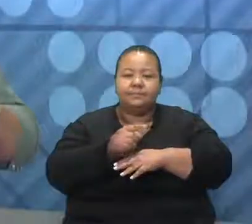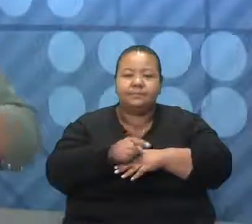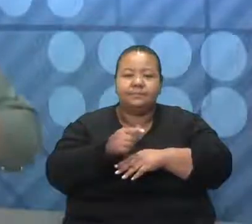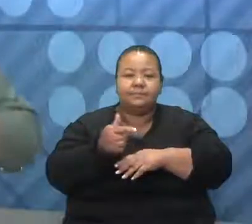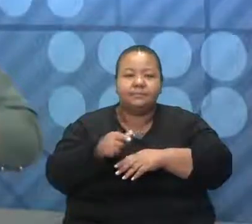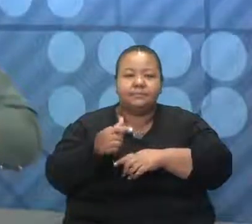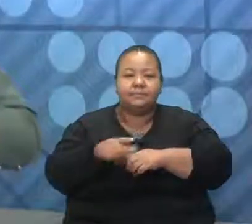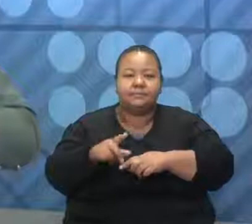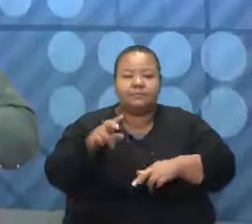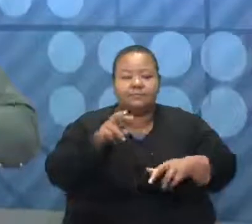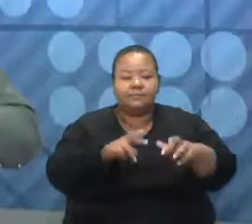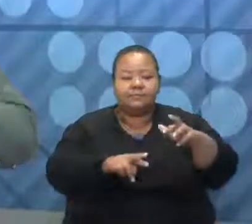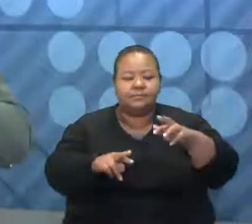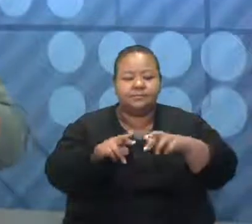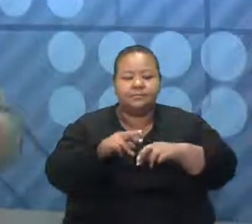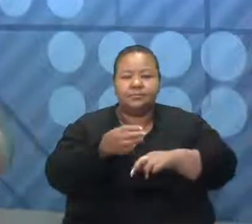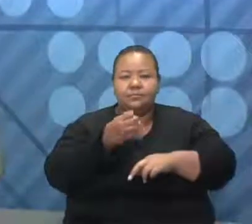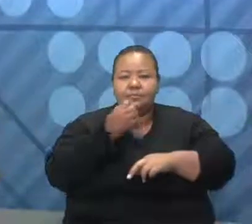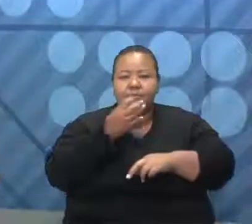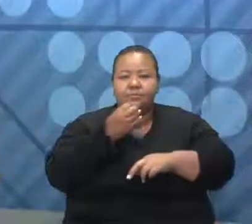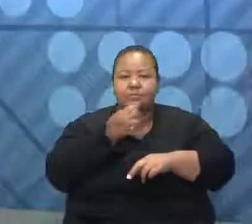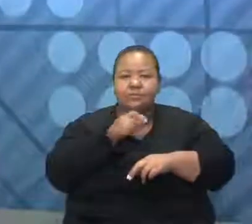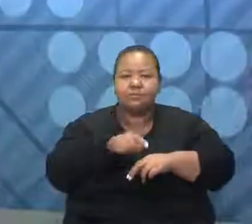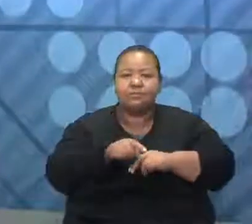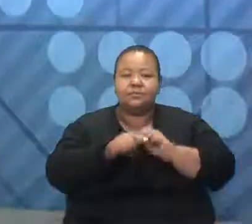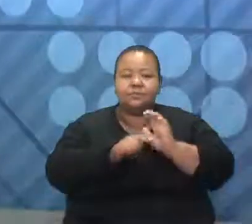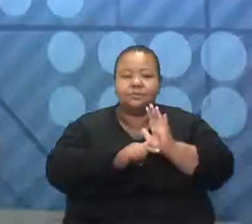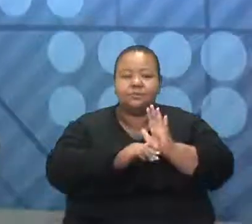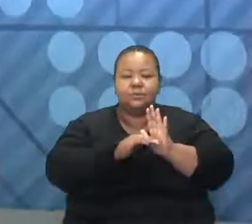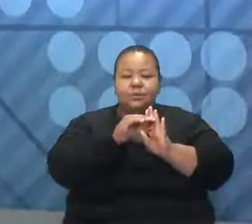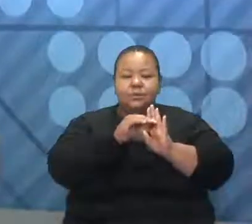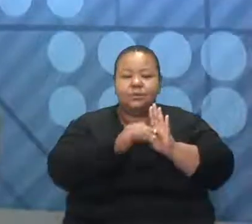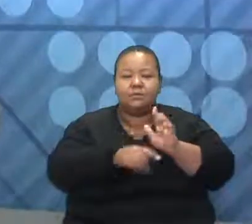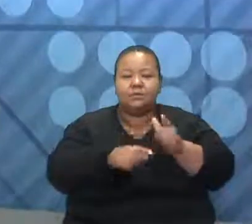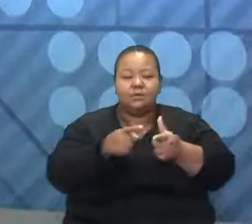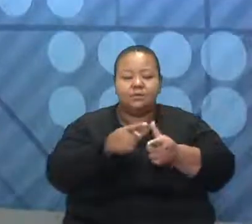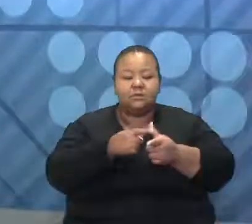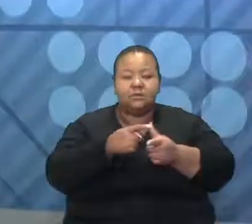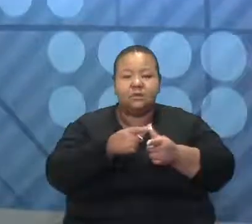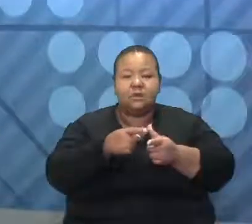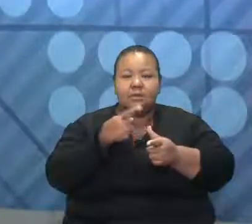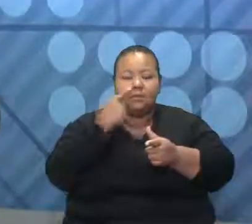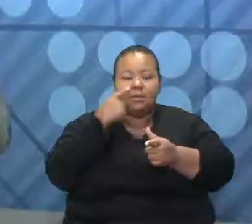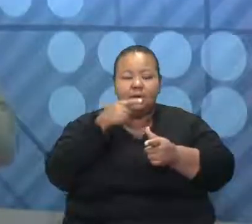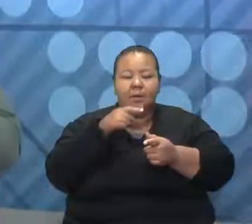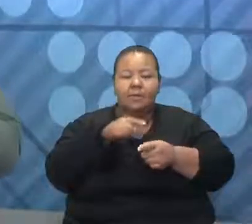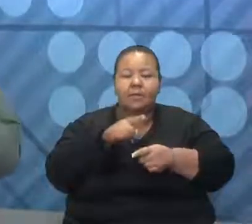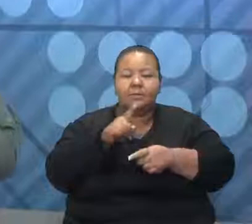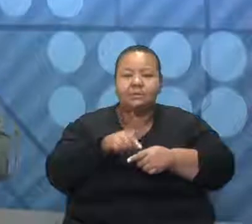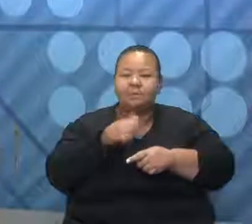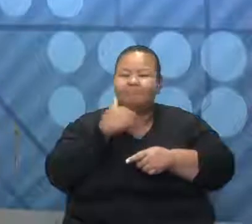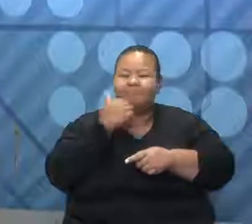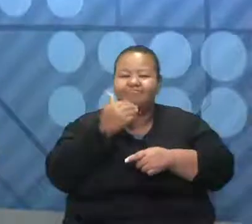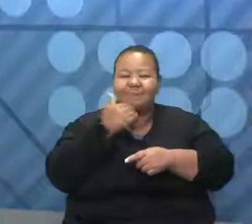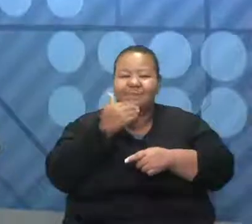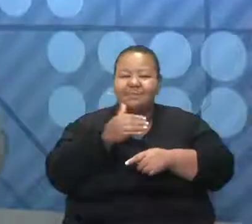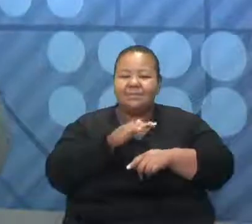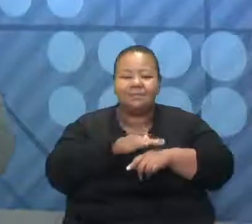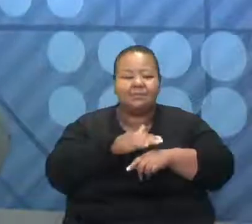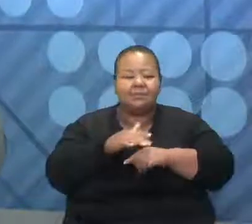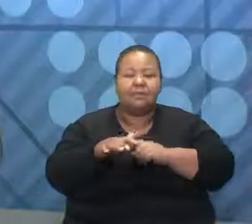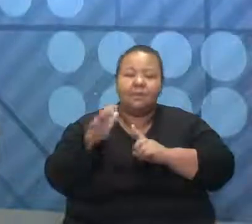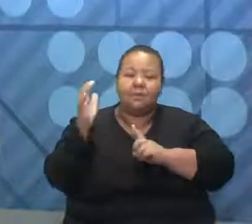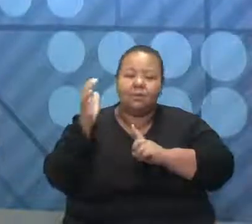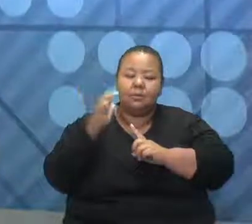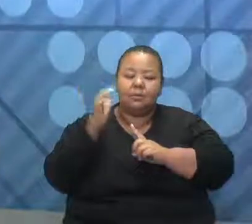sem analisar bem esse nível de endividamento, né? Olha quanto que ele vai alavancar, mas não percebe o tanto que ele vai impactar, que ele